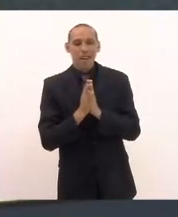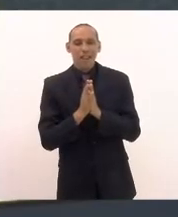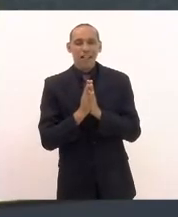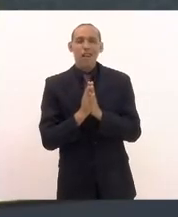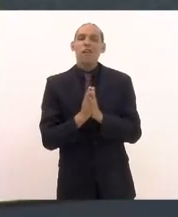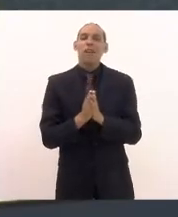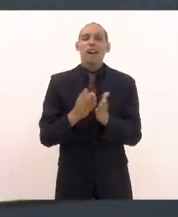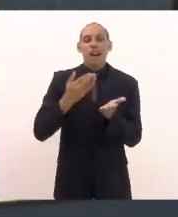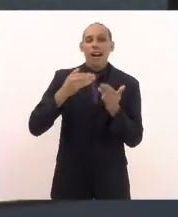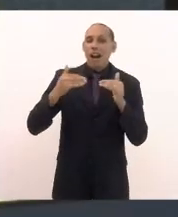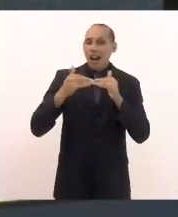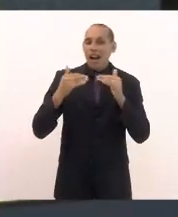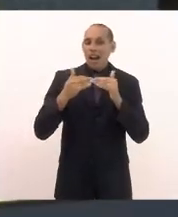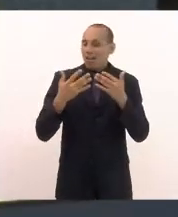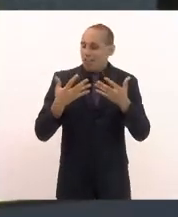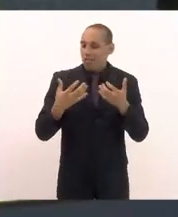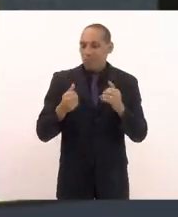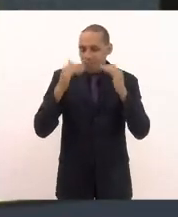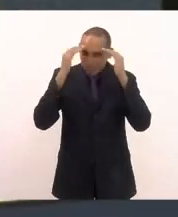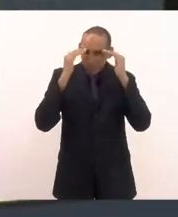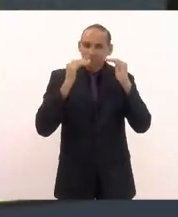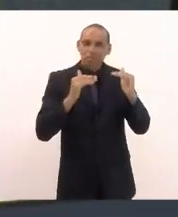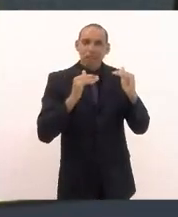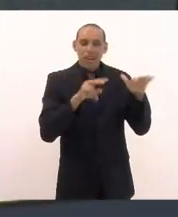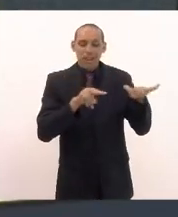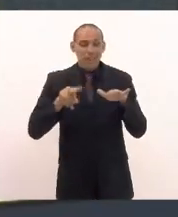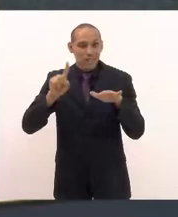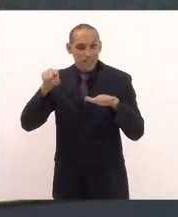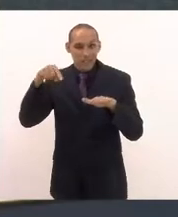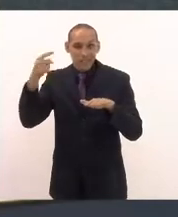por esse acordo para que, na próxima semana, quando